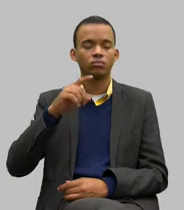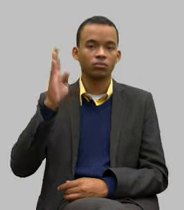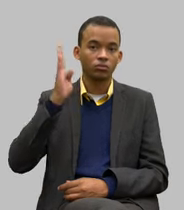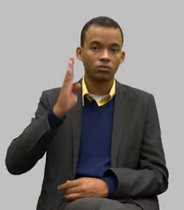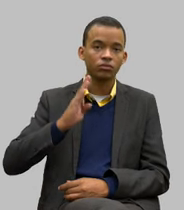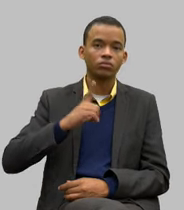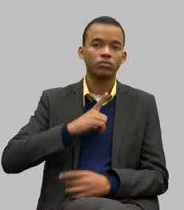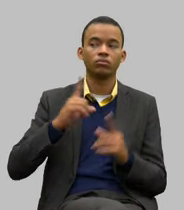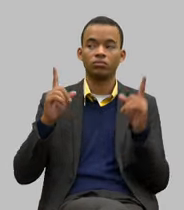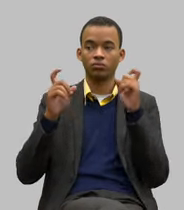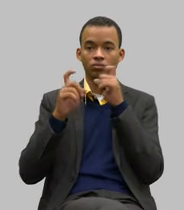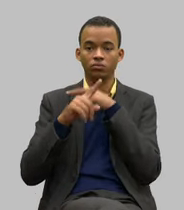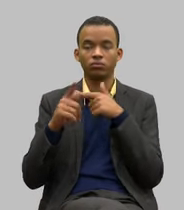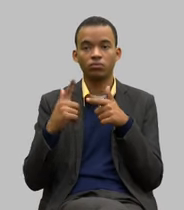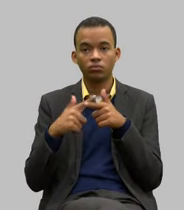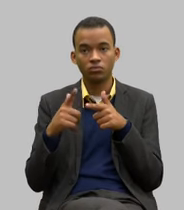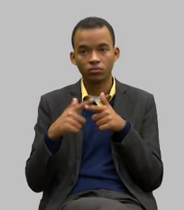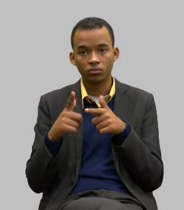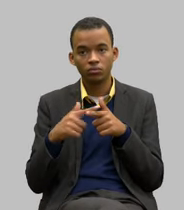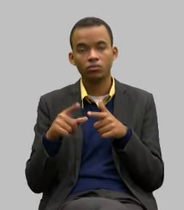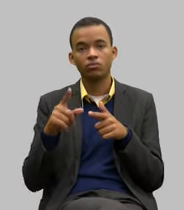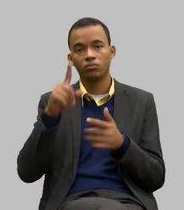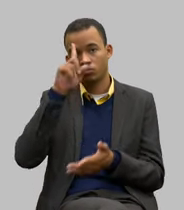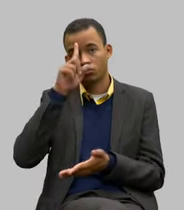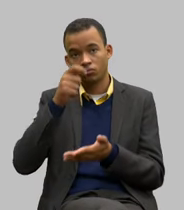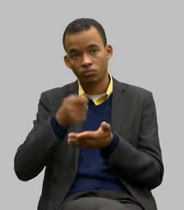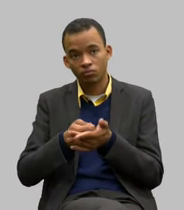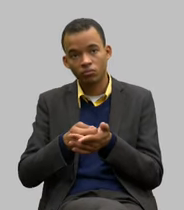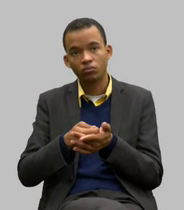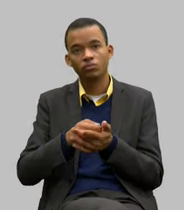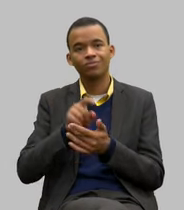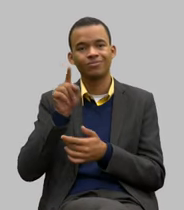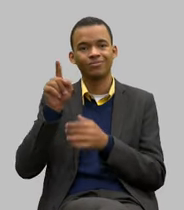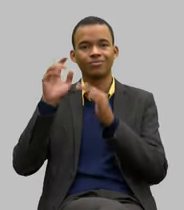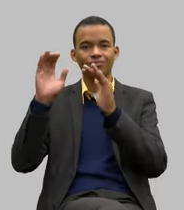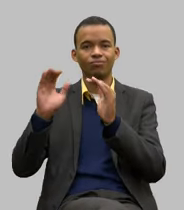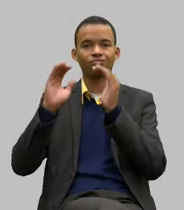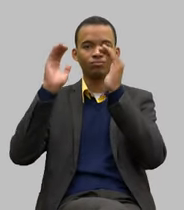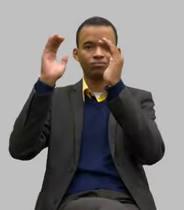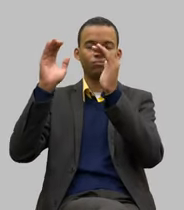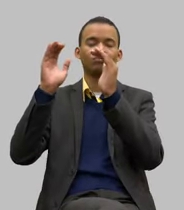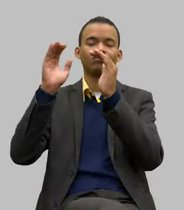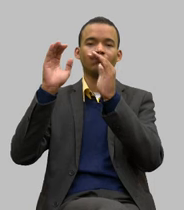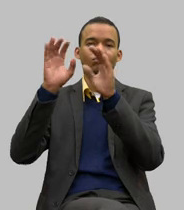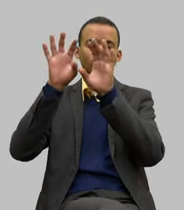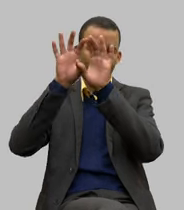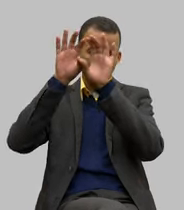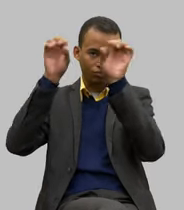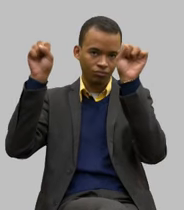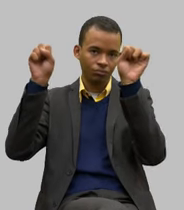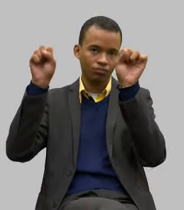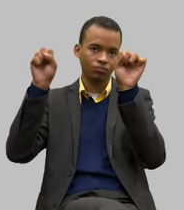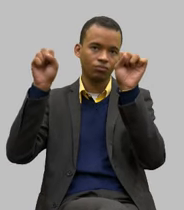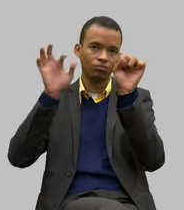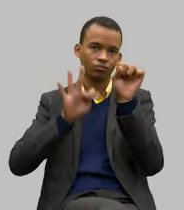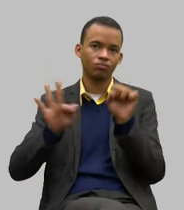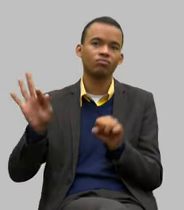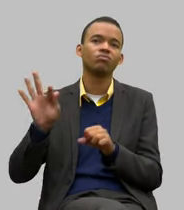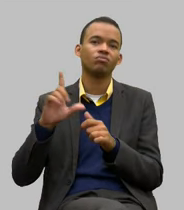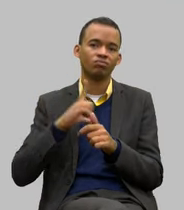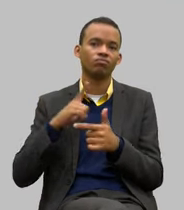conta de mais uma decisão aí equivocada do Supremo Tribunal fedal Pois é secretário nós estamos aqui o senhor apresentando